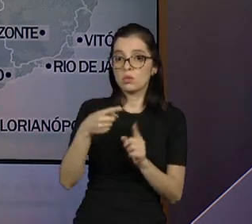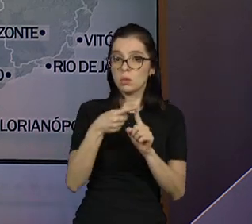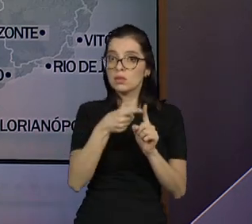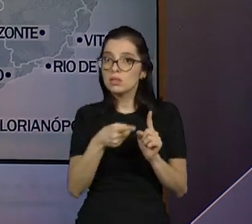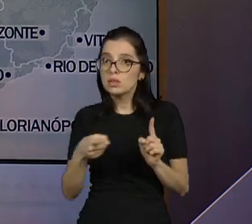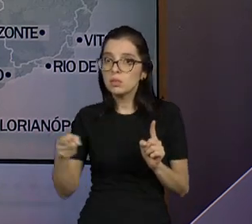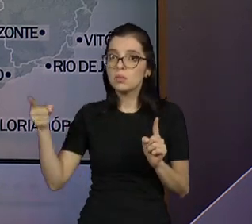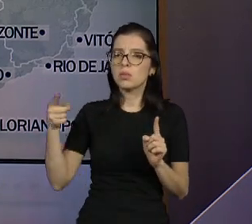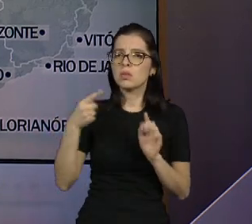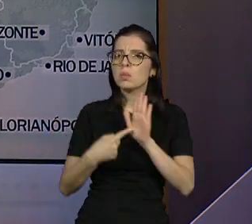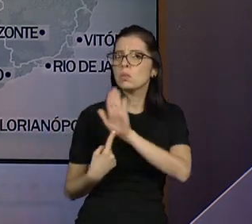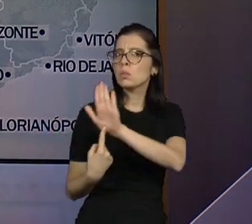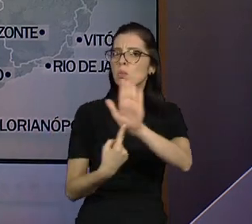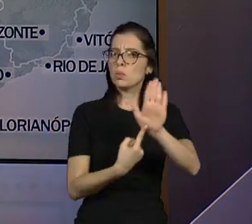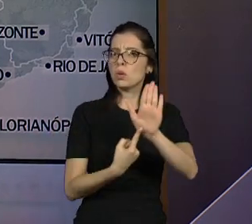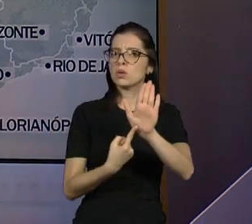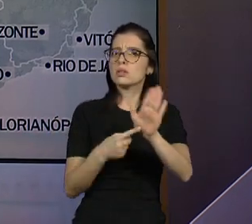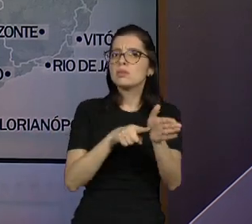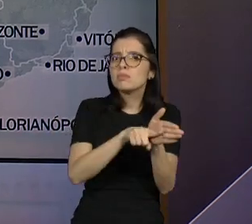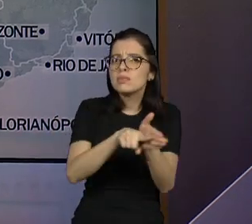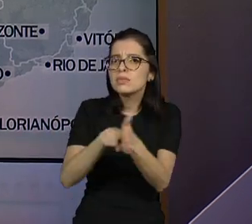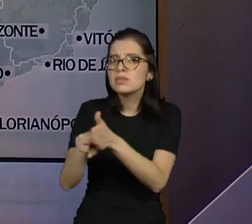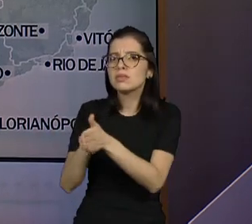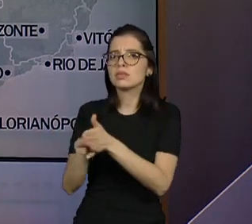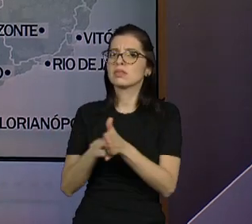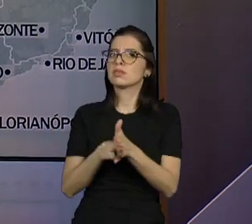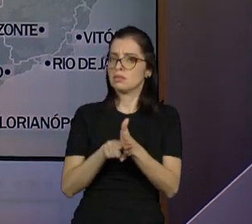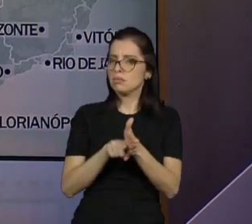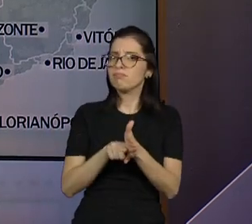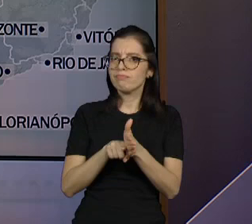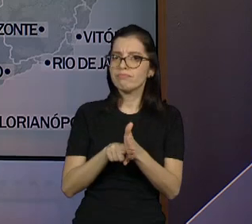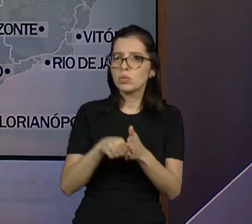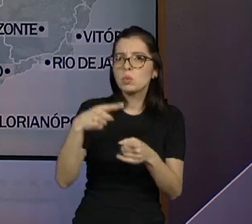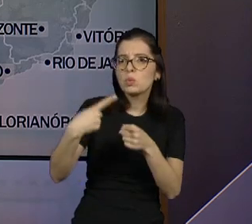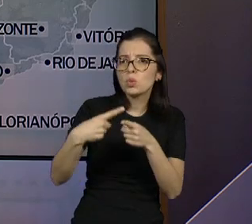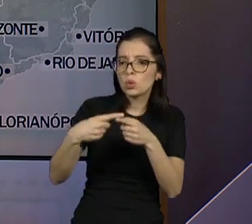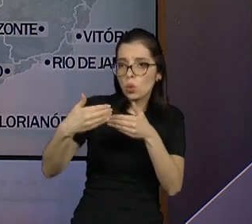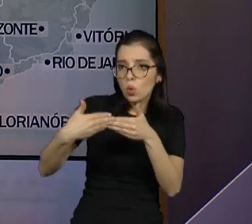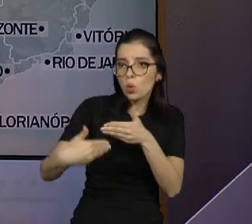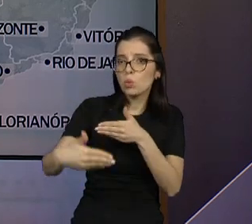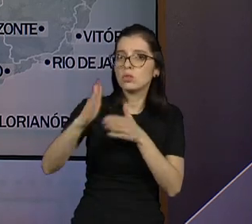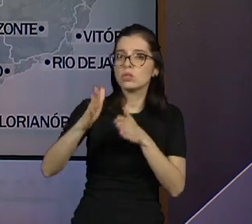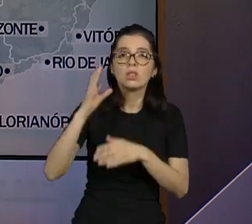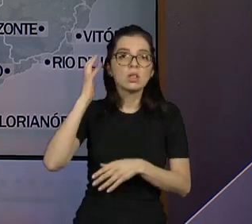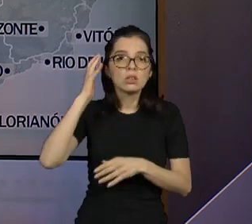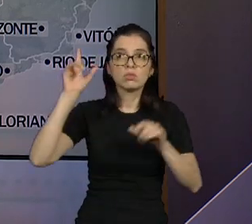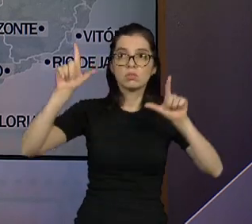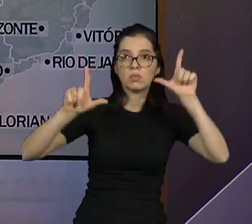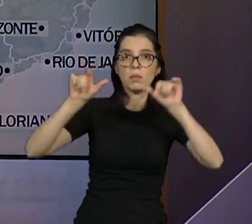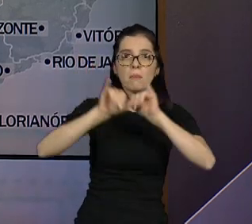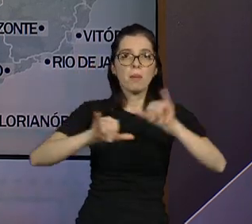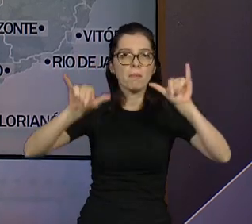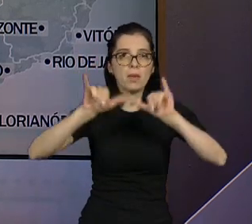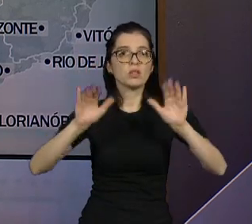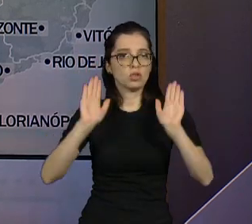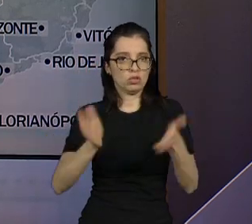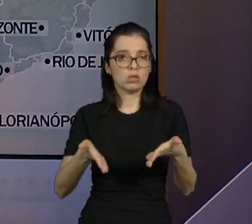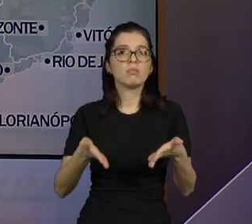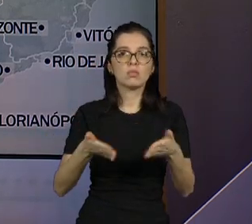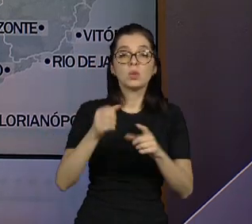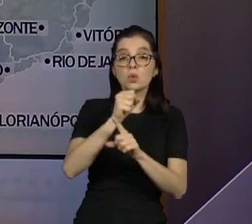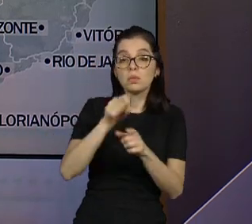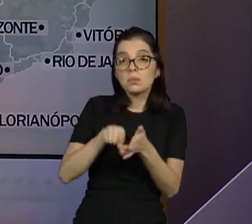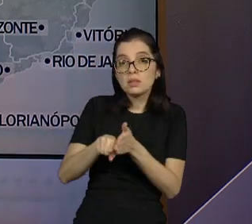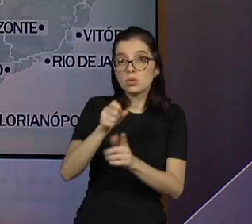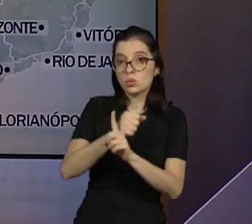alguns resultados da primeira pesquisa das pesquisas, depois dos programas de rádio e TV. Esta análise é feita pelo sociólogo Antônio Lavareda,